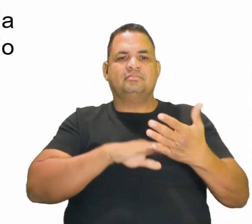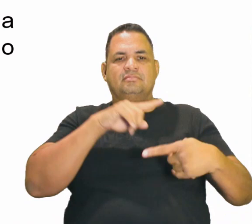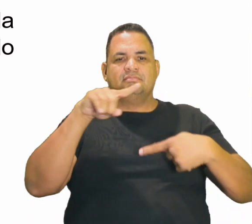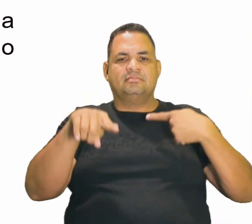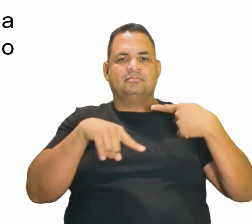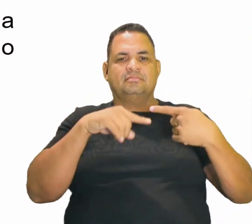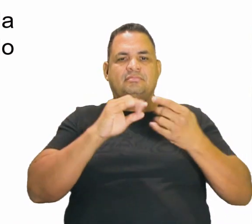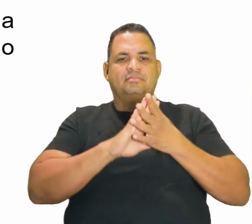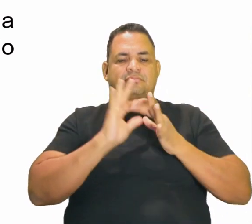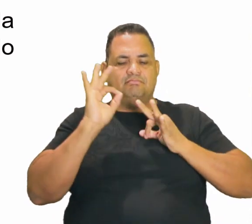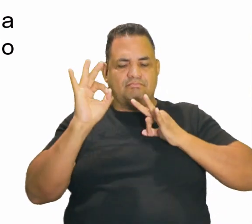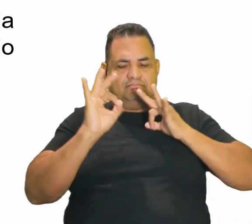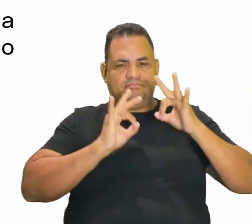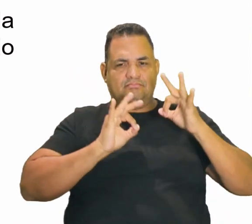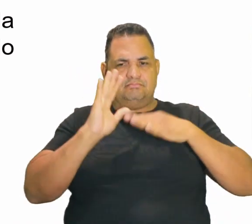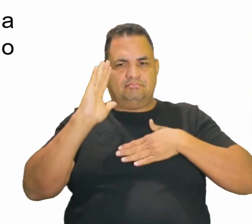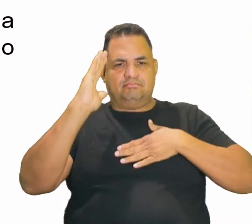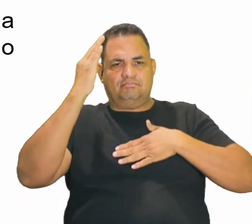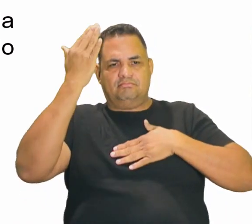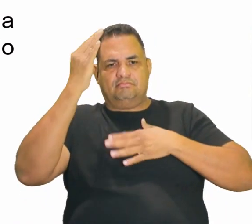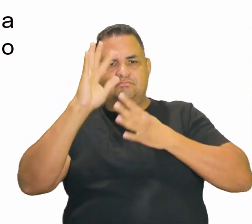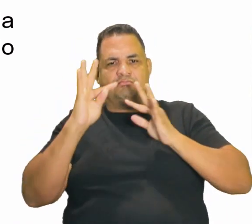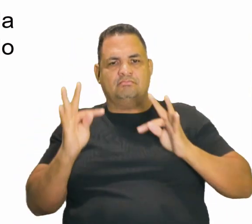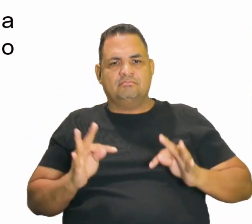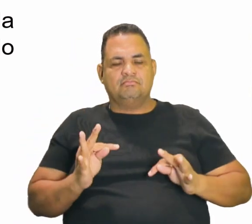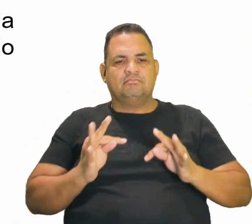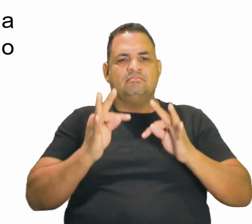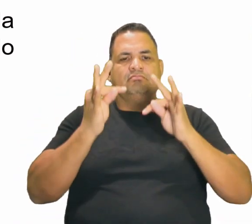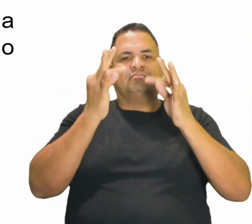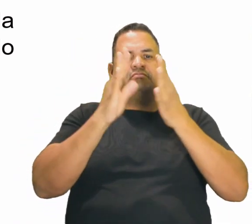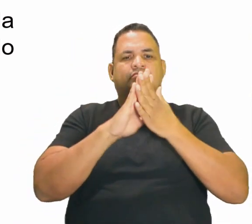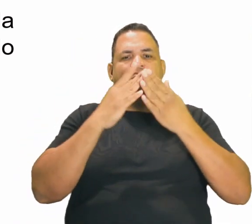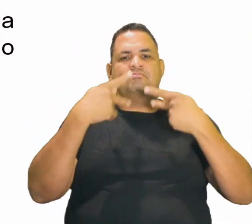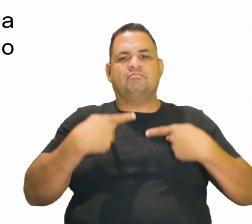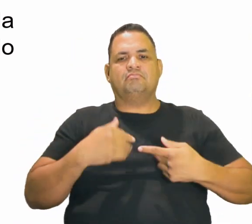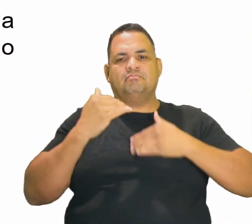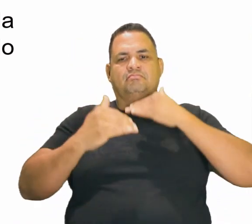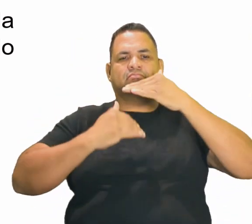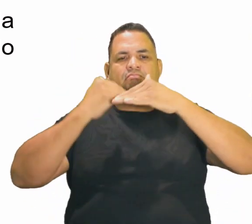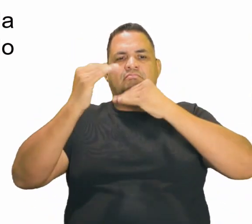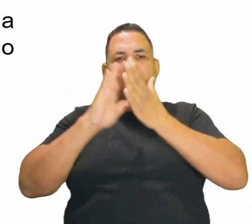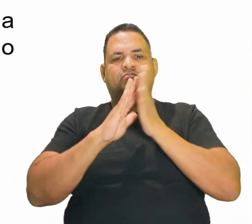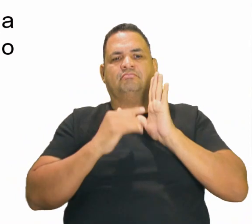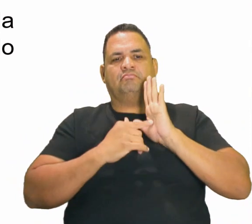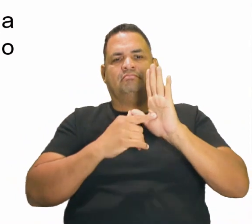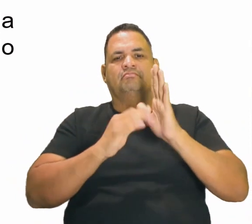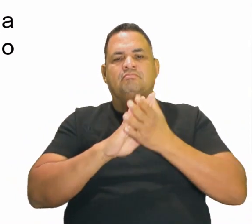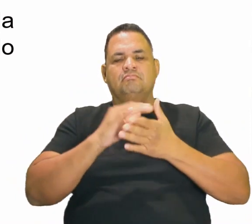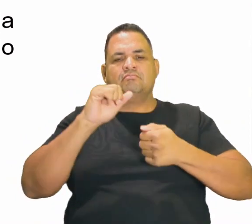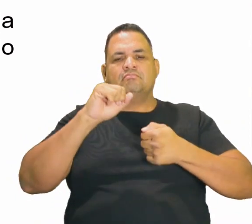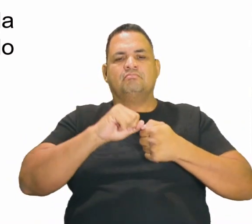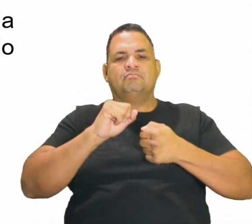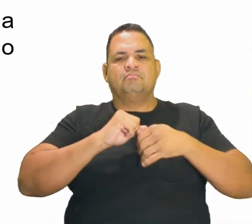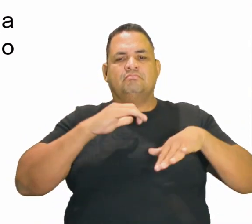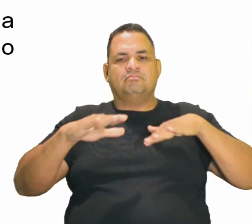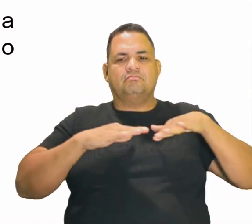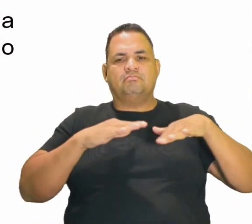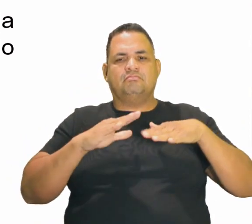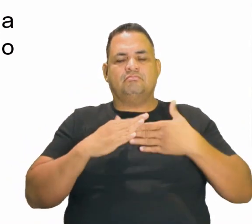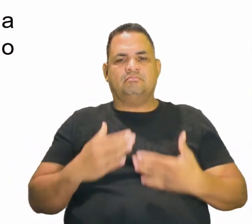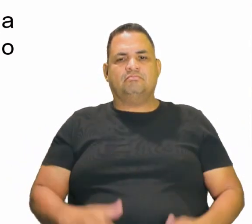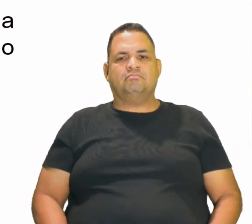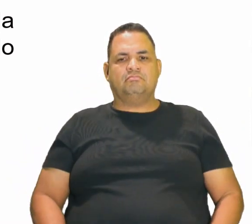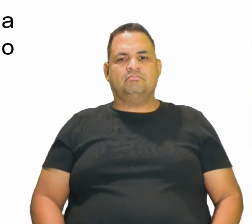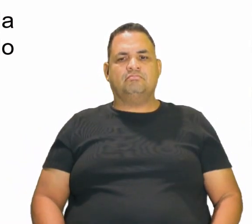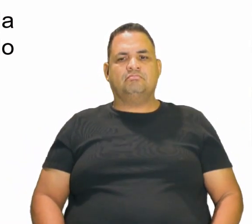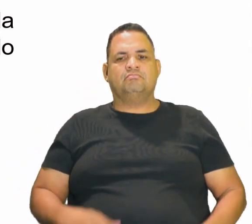foco está na destreza e na capacidade técnica que o corpo desenvolve e apresenta na execução de movimentos